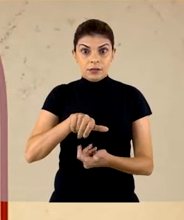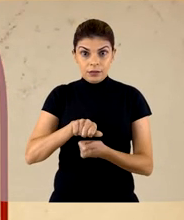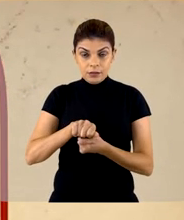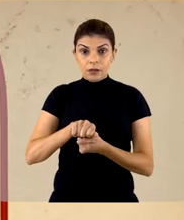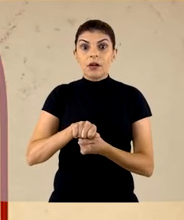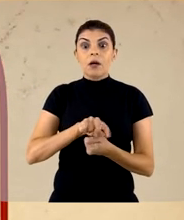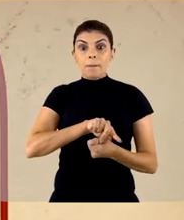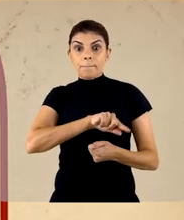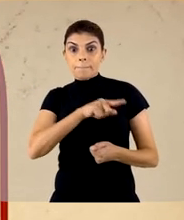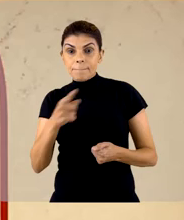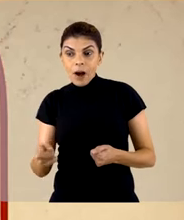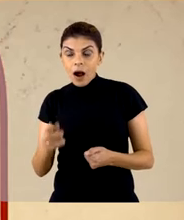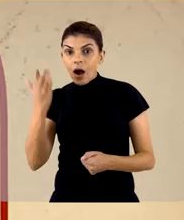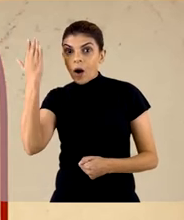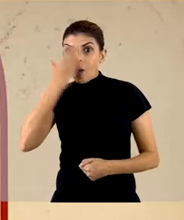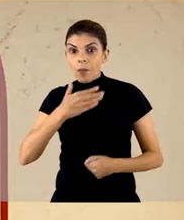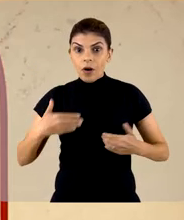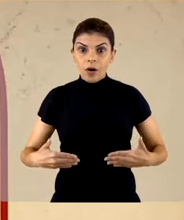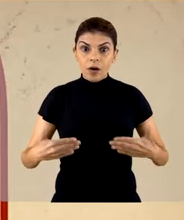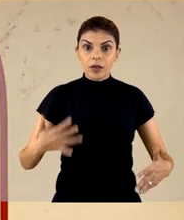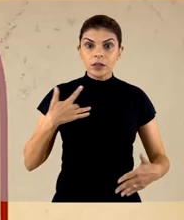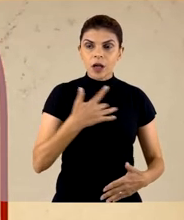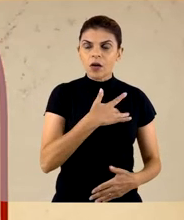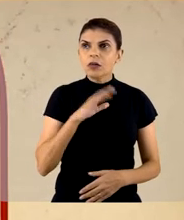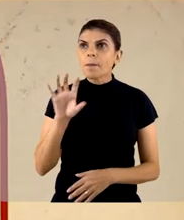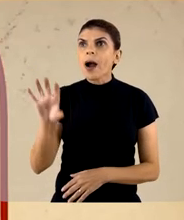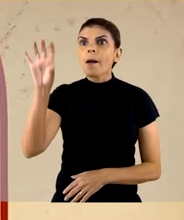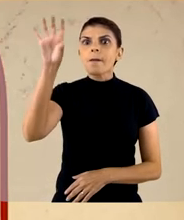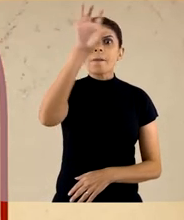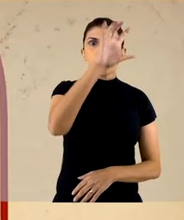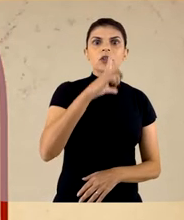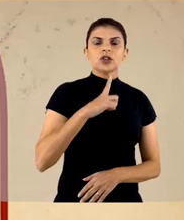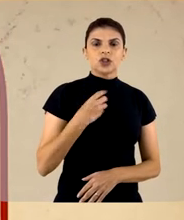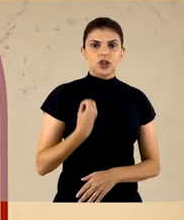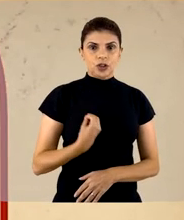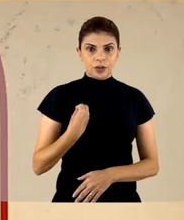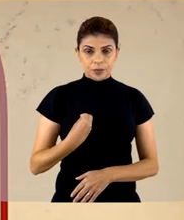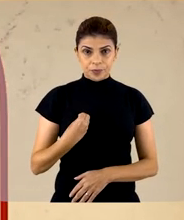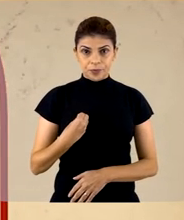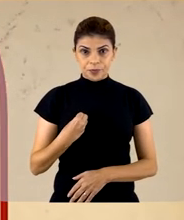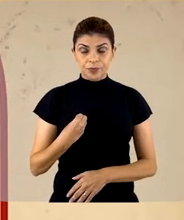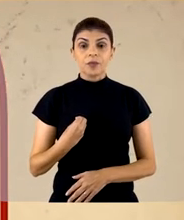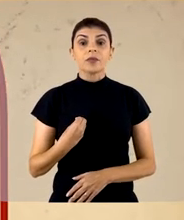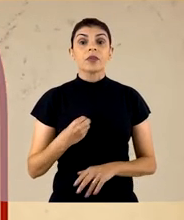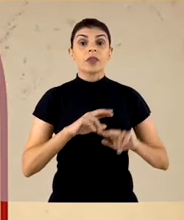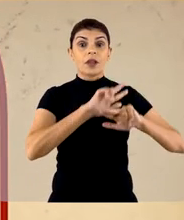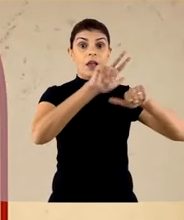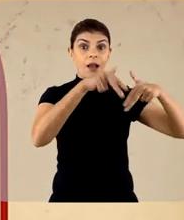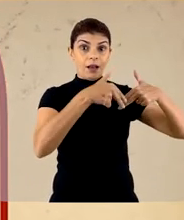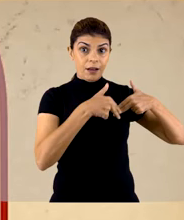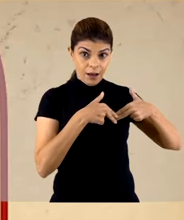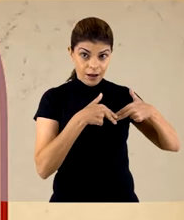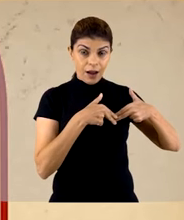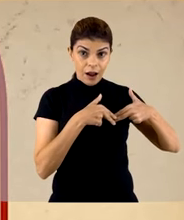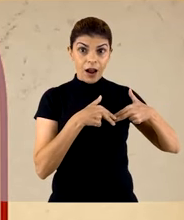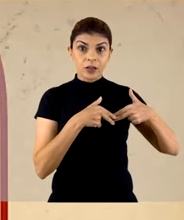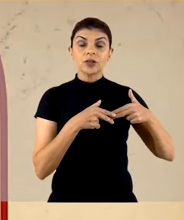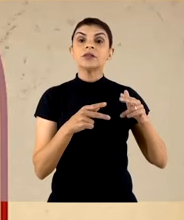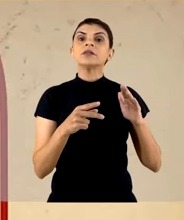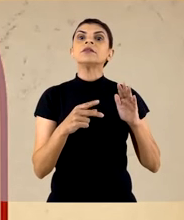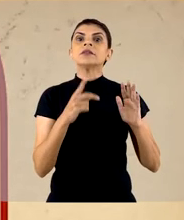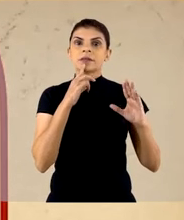Saúde começou a registrar casos nos 6 continentes do mundo. A AIDS, apesar de estar diminuindo no mundo,